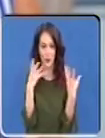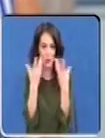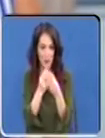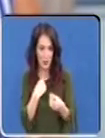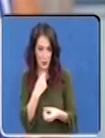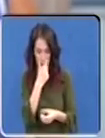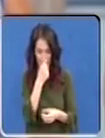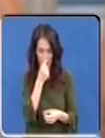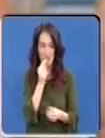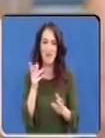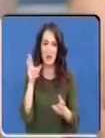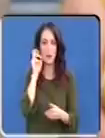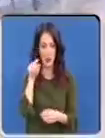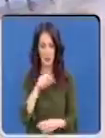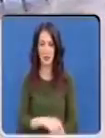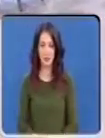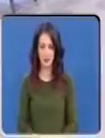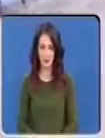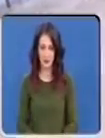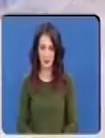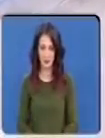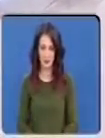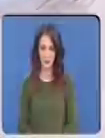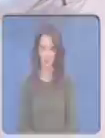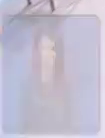lá. Até já.